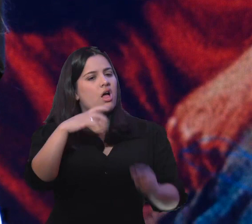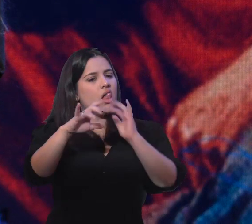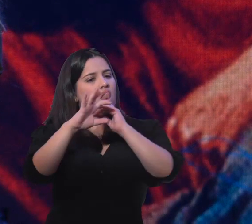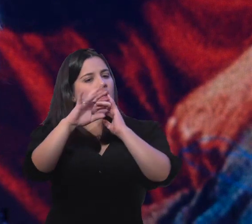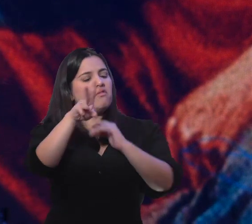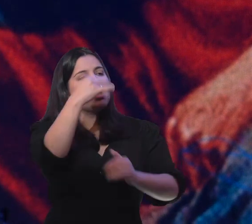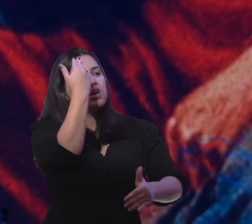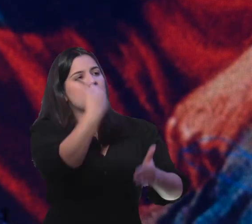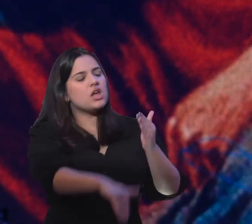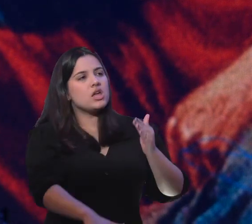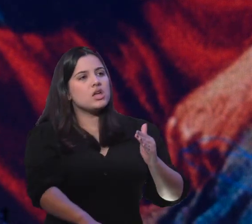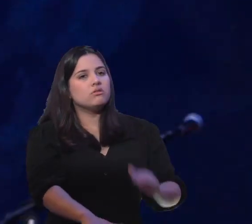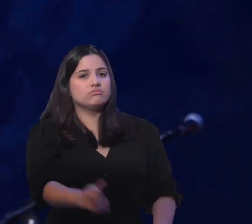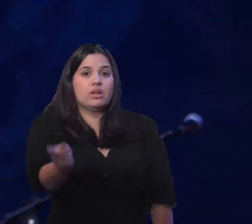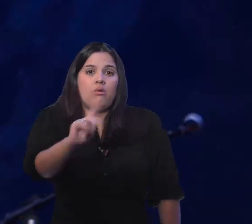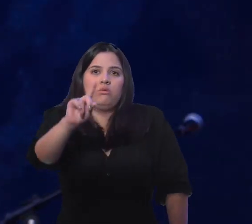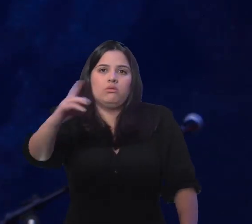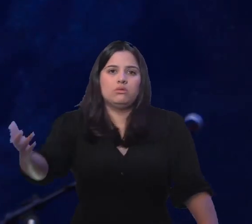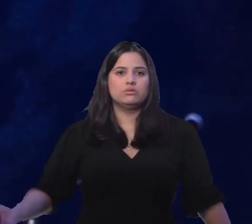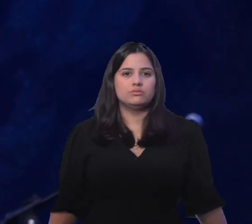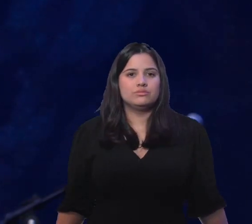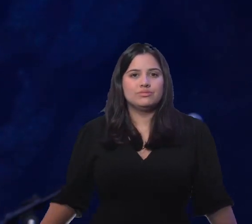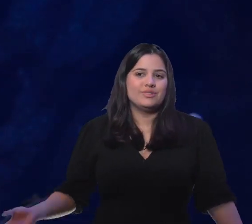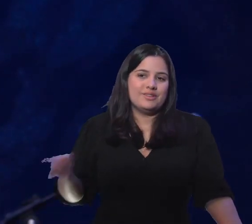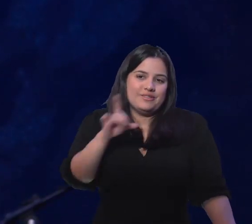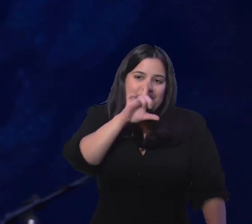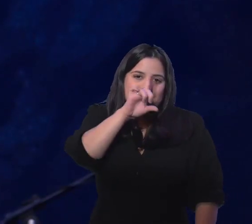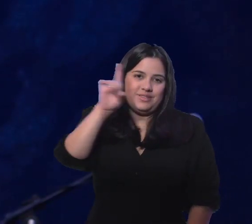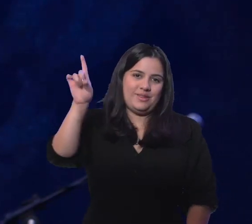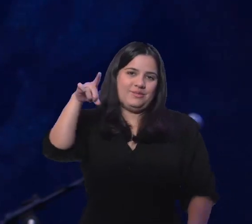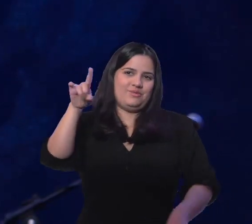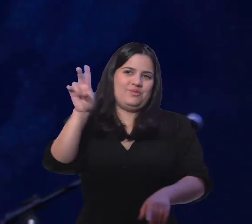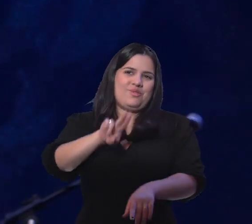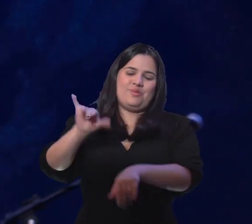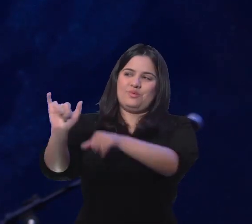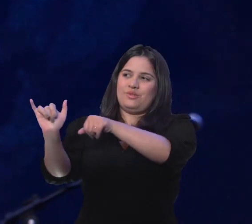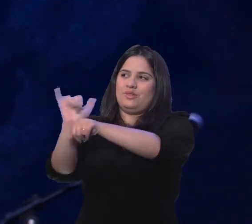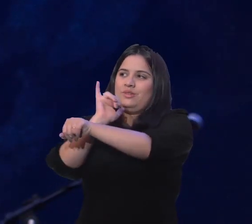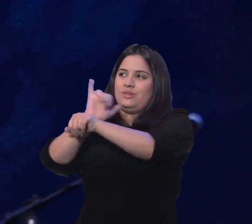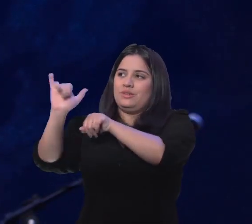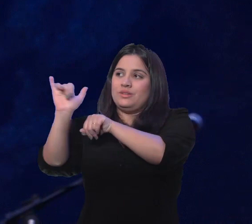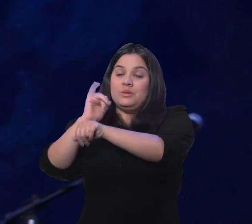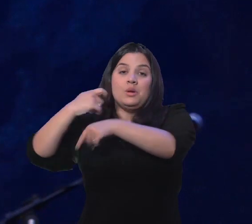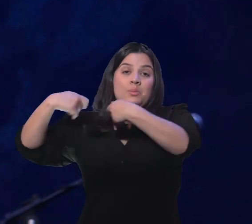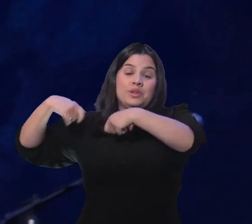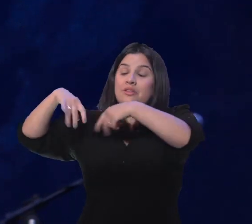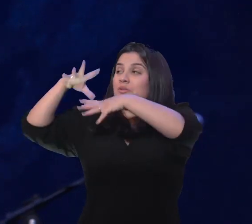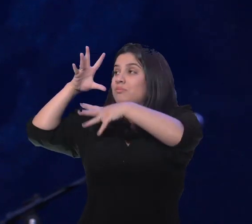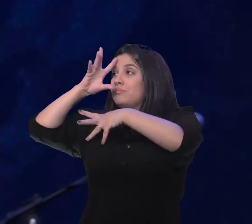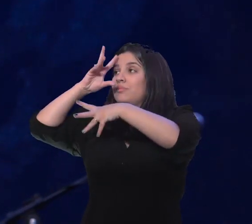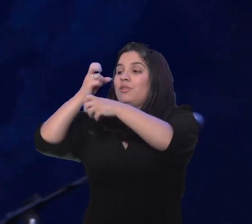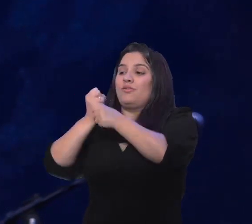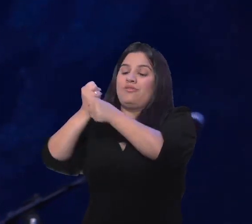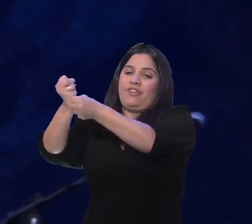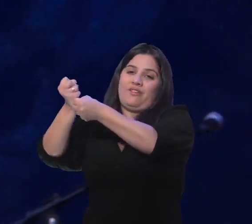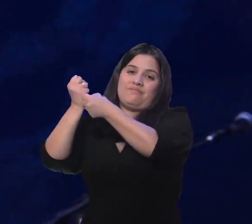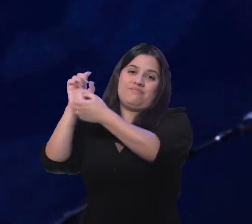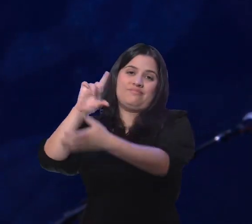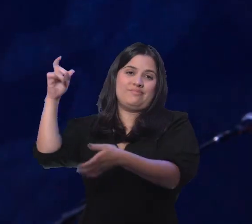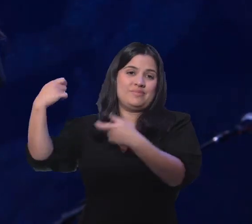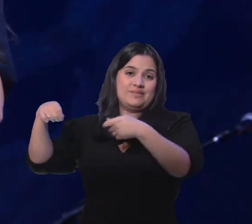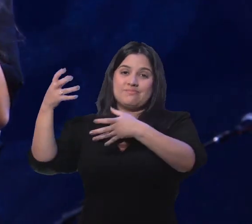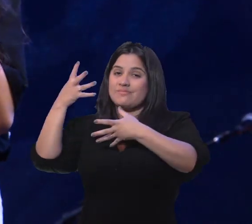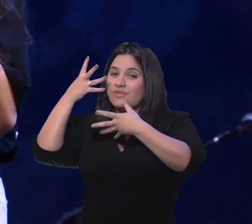o jeito de fazer as coisas. Deus dá estratégia. A gente precisa confiar, dar pequenos passos. Quando